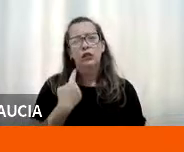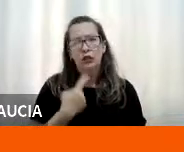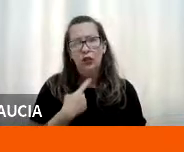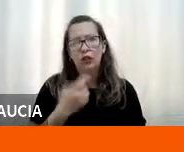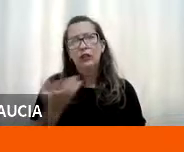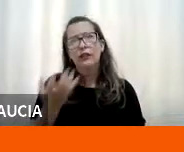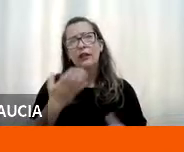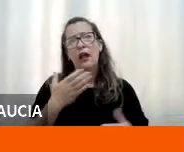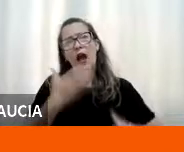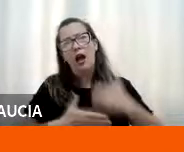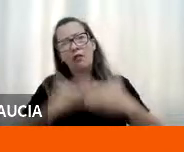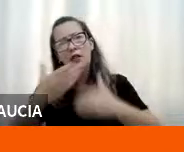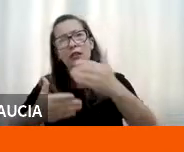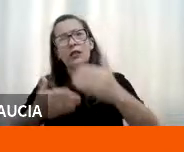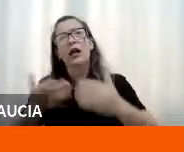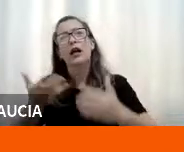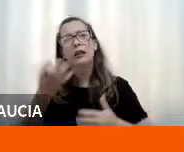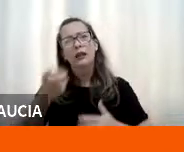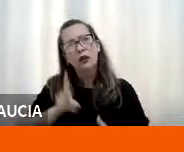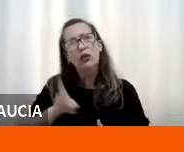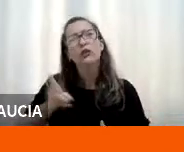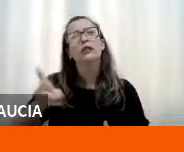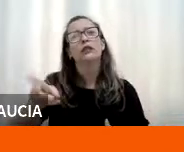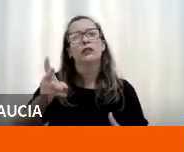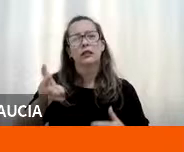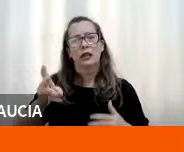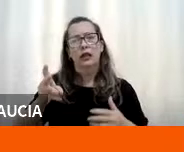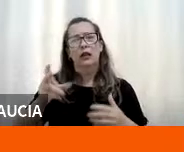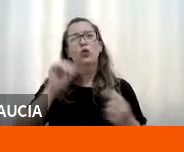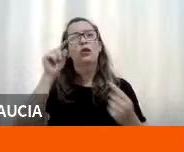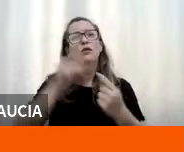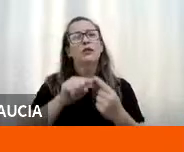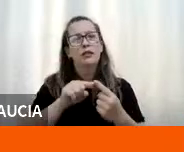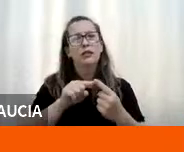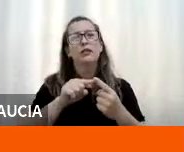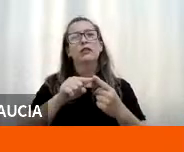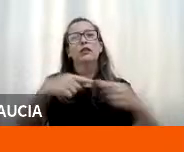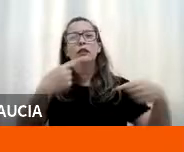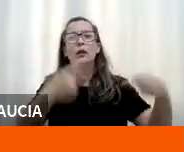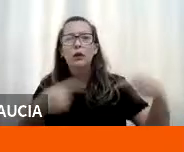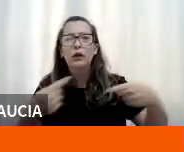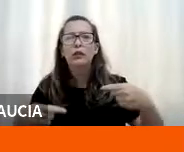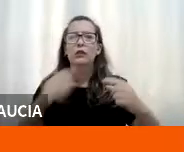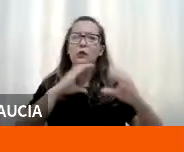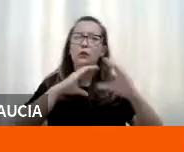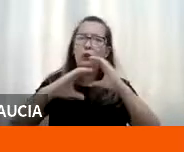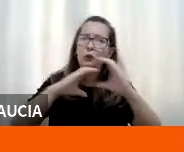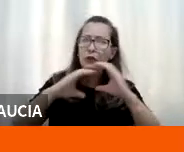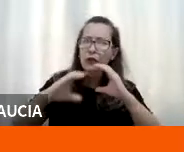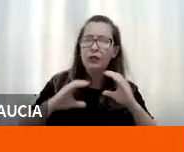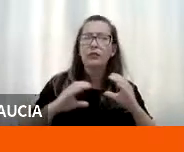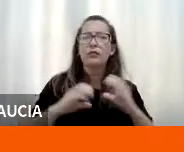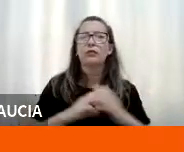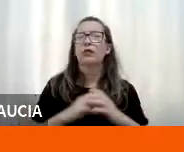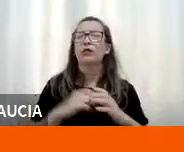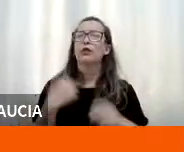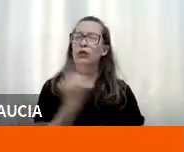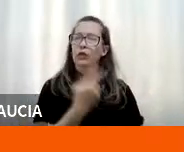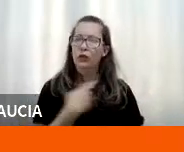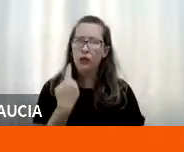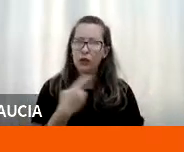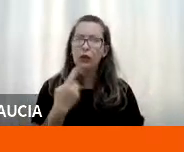avançar, seguir esses princípios dessa política de comunicação que nós ajudamos